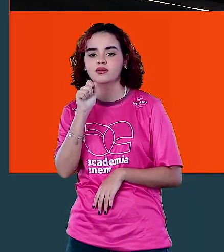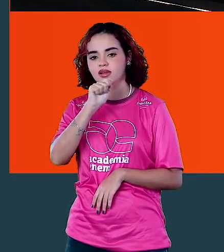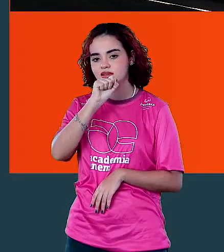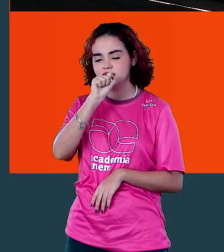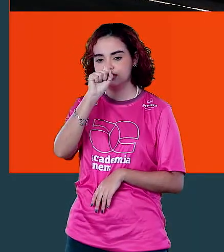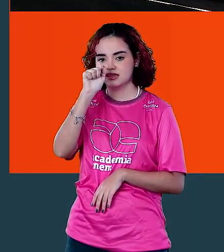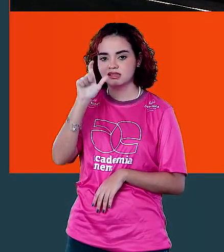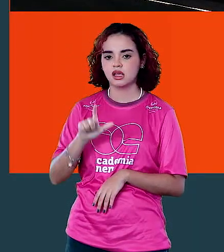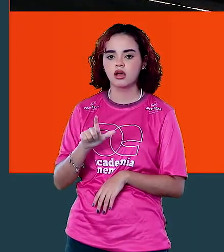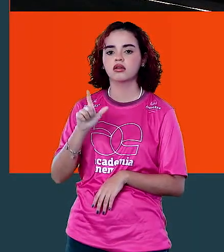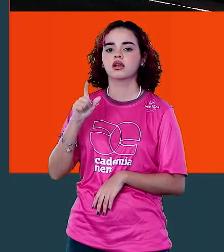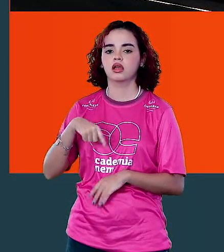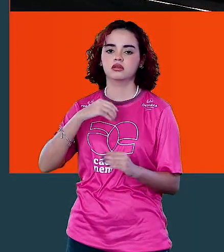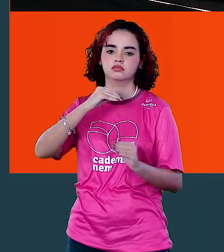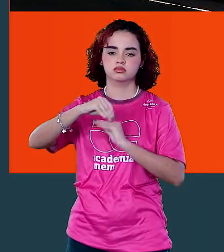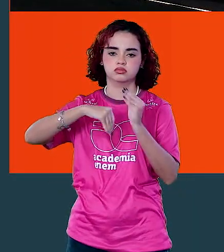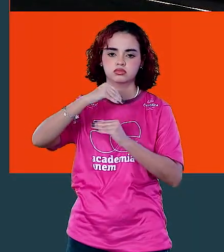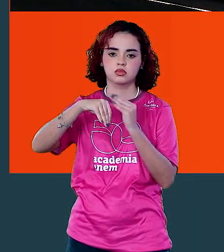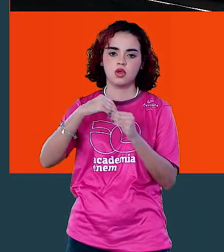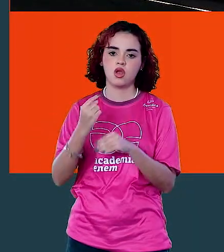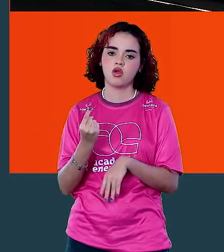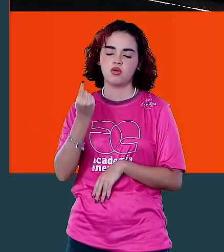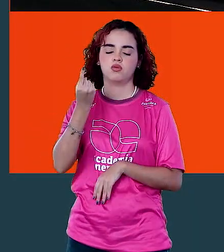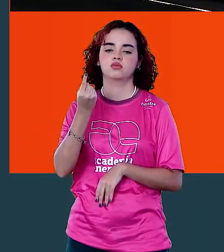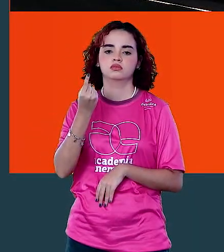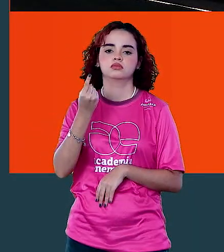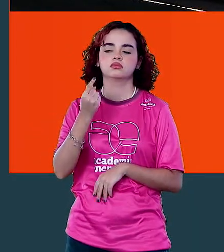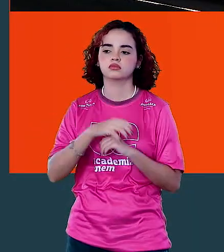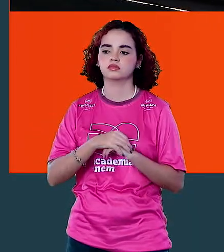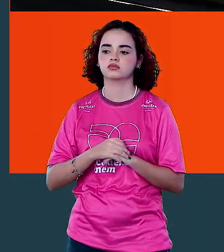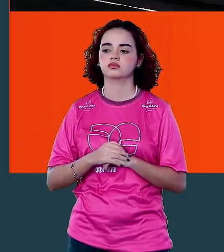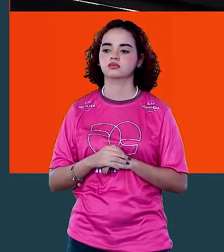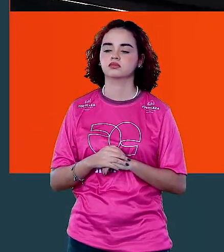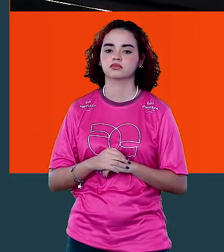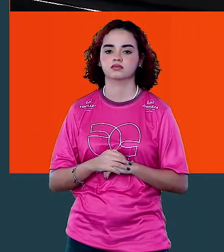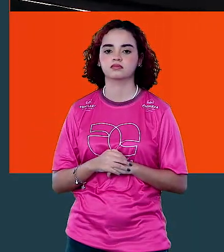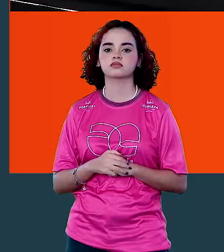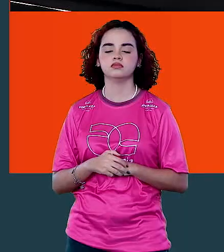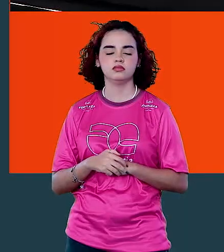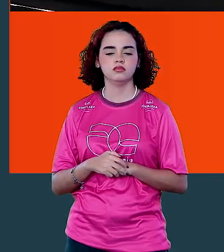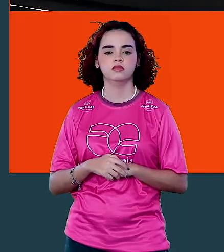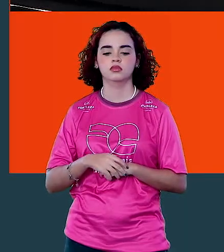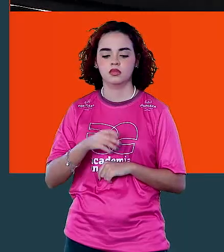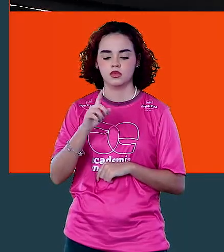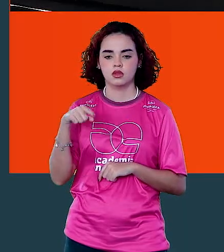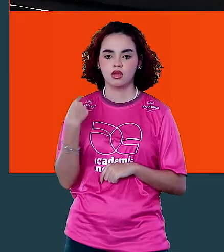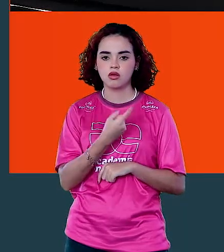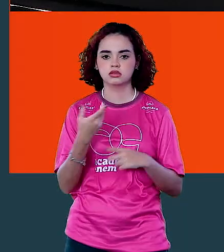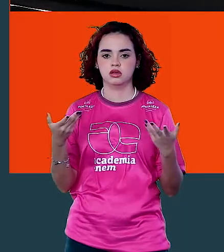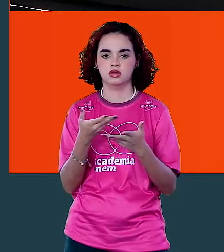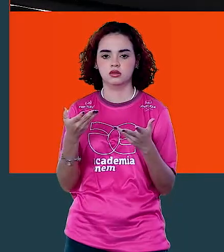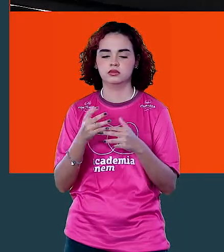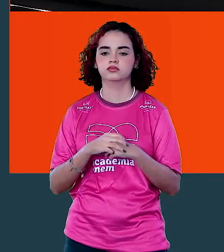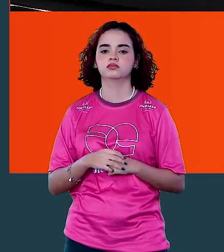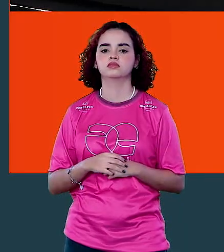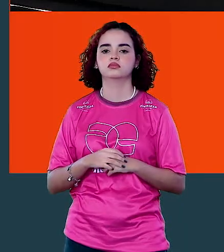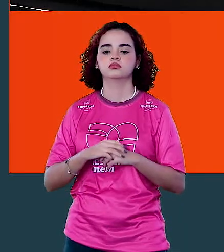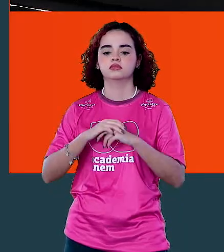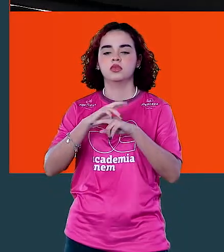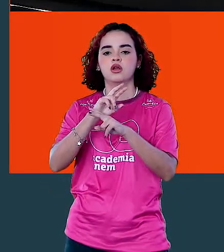Homogênea. Eu consigo enxergar apenas uma fase. Vou te dar outro exemplo, que existe aqui agora entre a gente. O